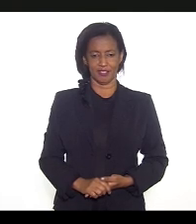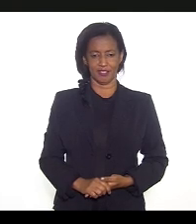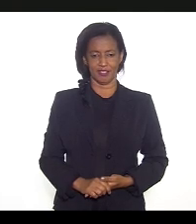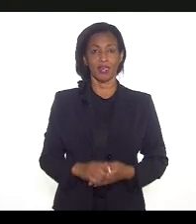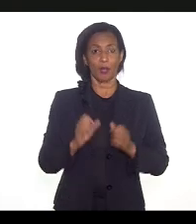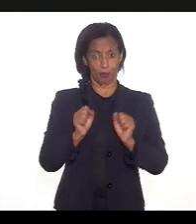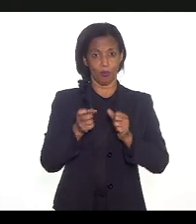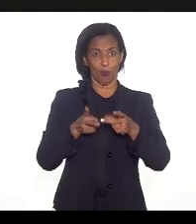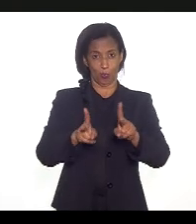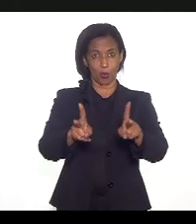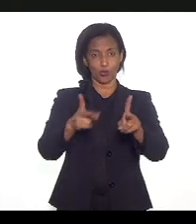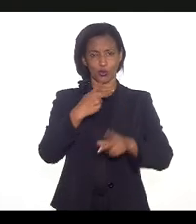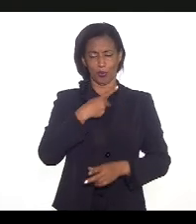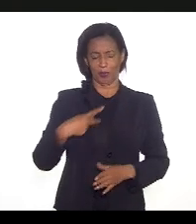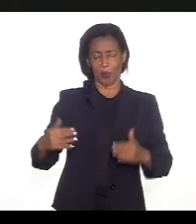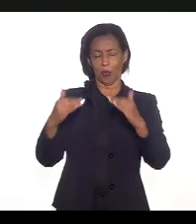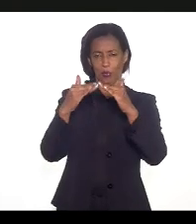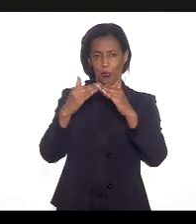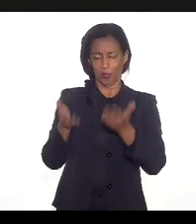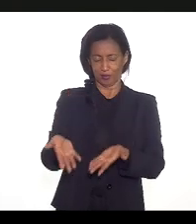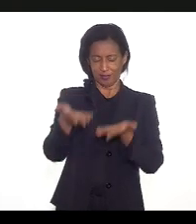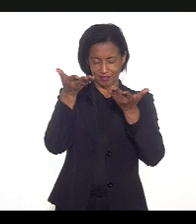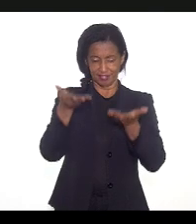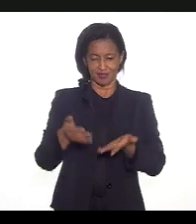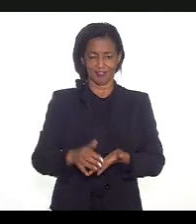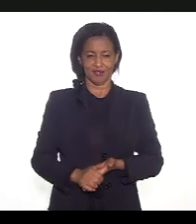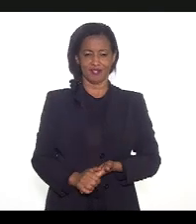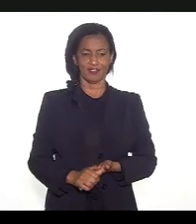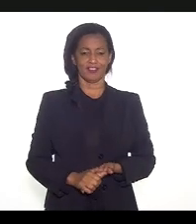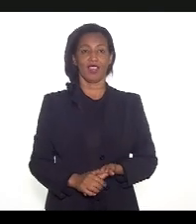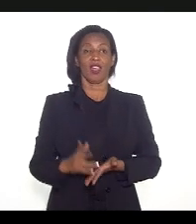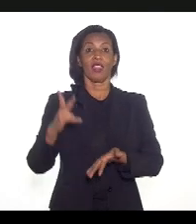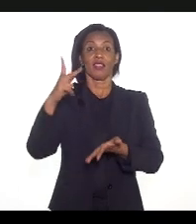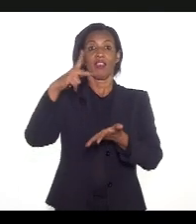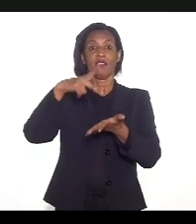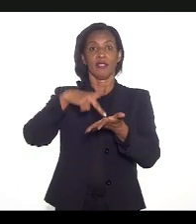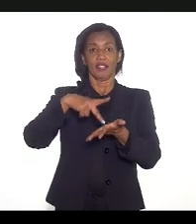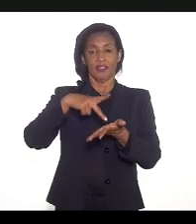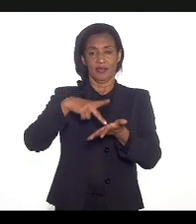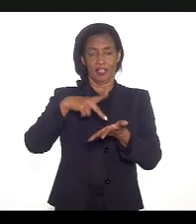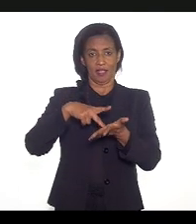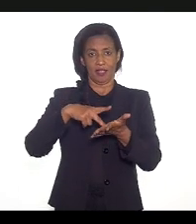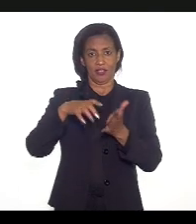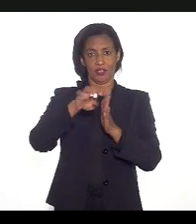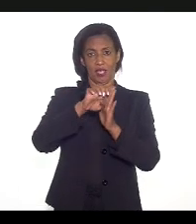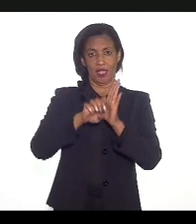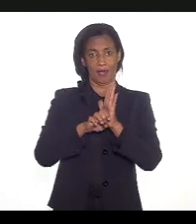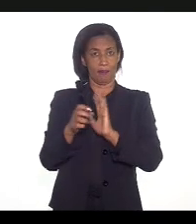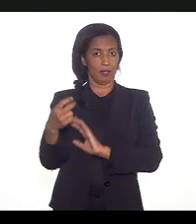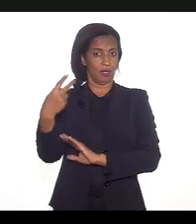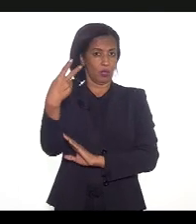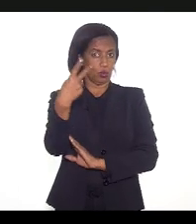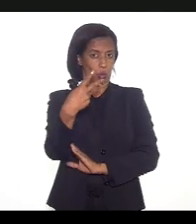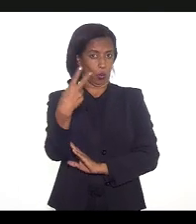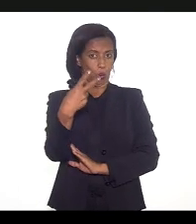Pode ir, senhor presidente. Concordo com a excelência. Vamos em frente. Na verdade, a emenda 2 do Luiz Paulo está prejudicada pela aprovação da